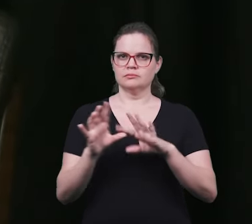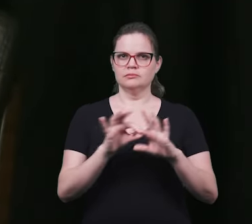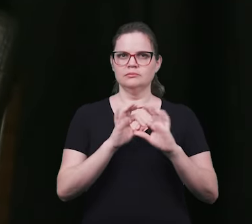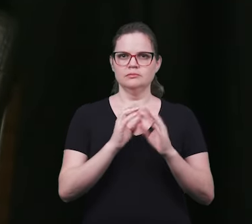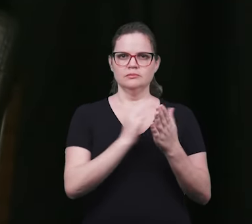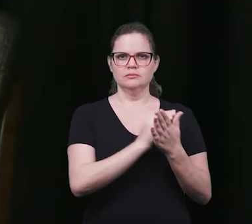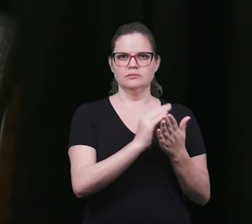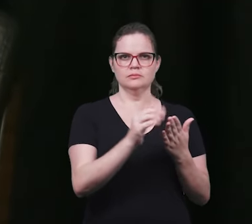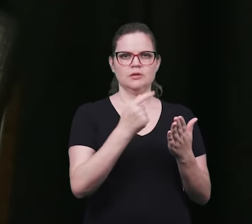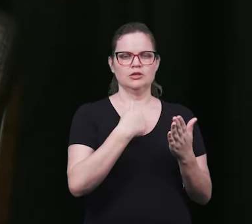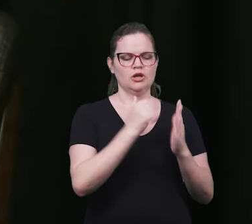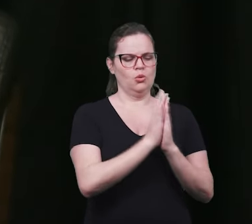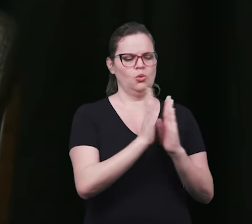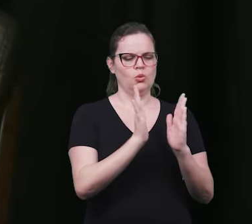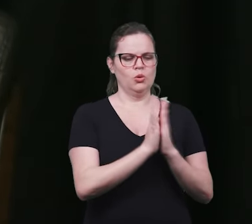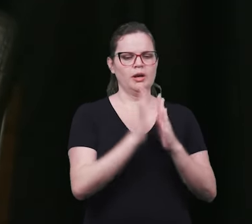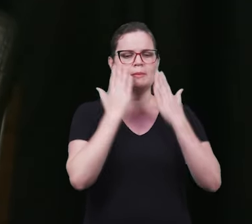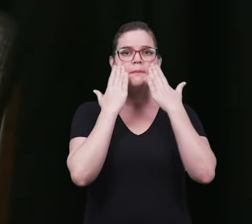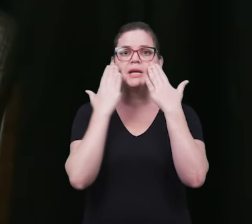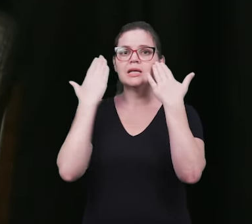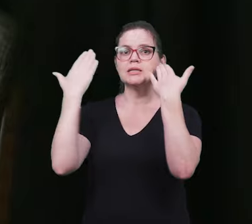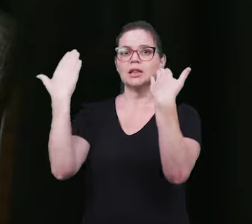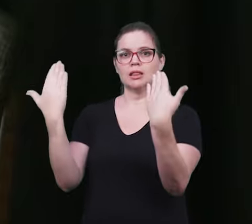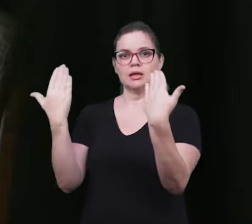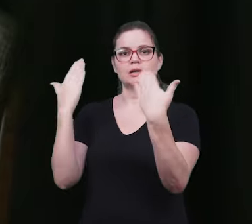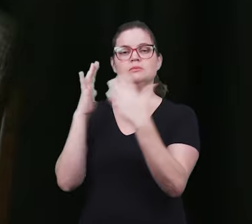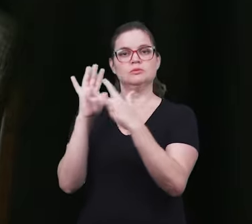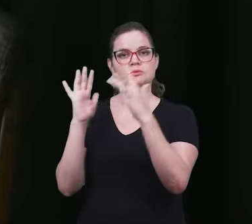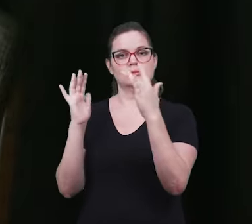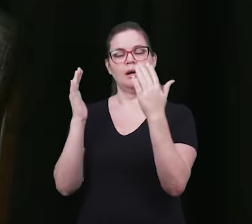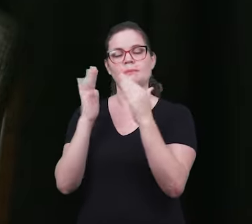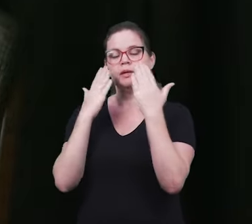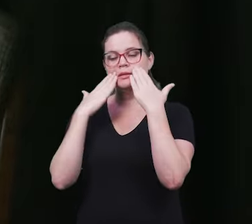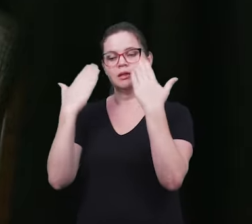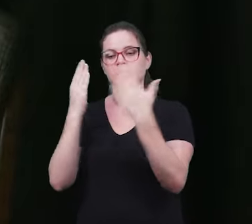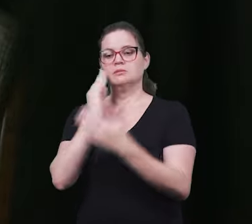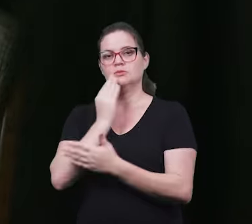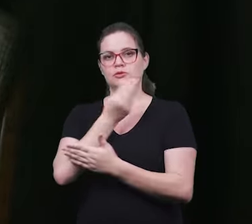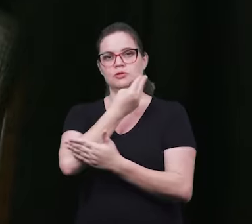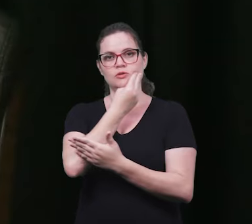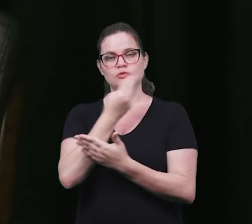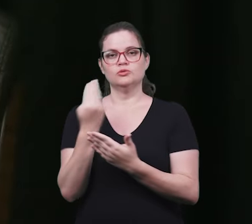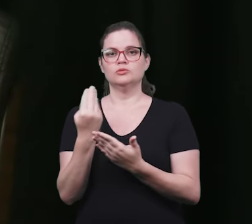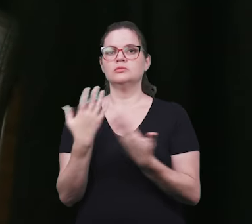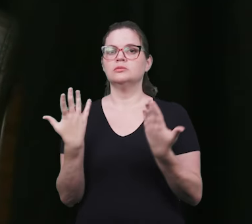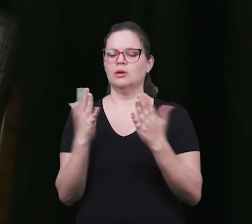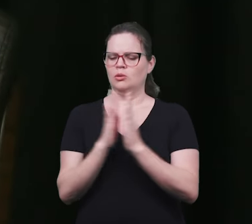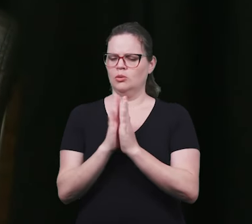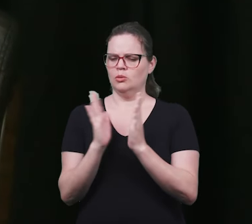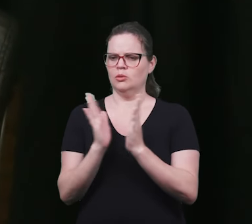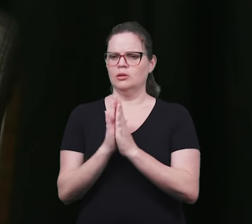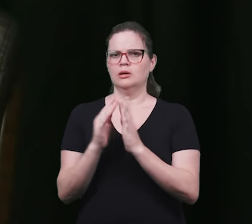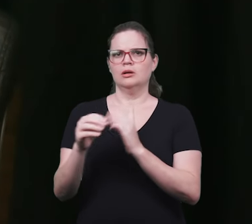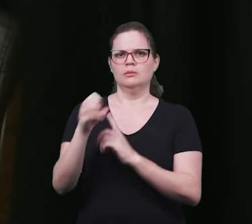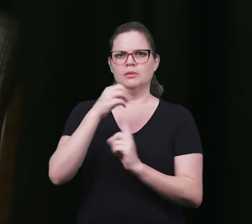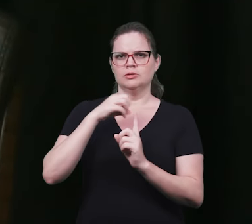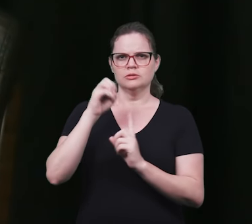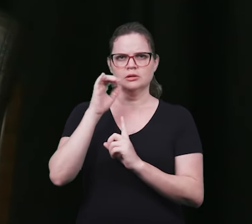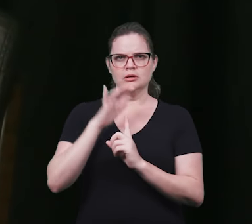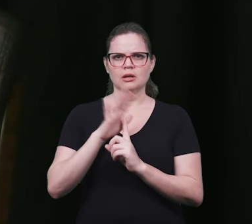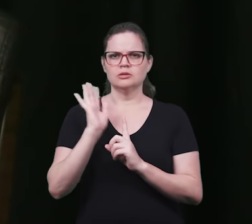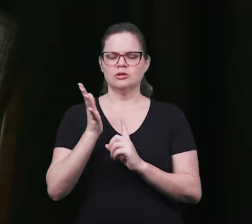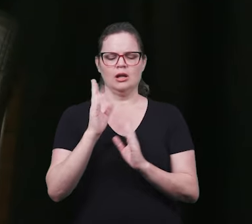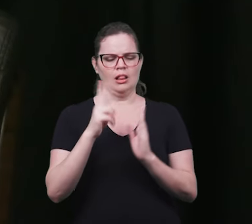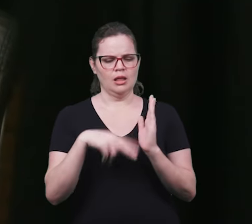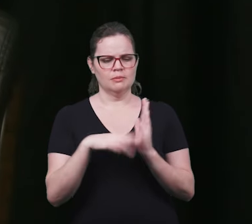começa antes do jejum, nós já oramos o Senhor, buscamos o Senhor, né? Usamos os meios de graça ali,